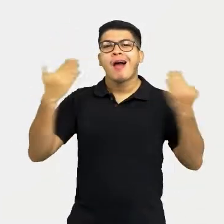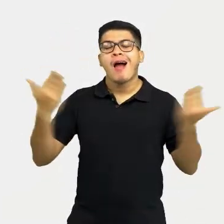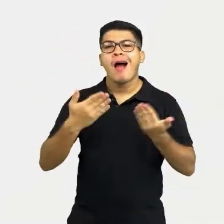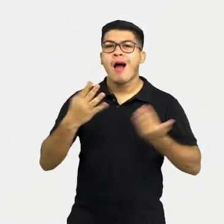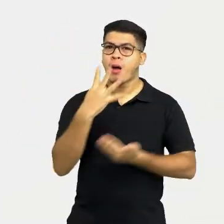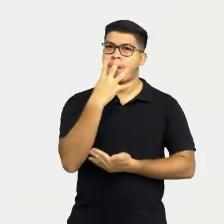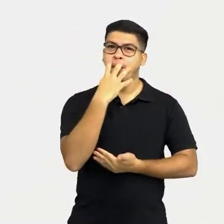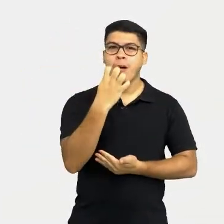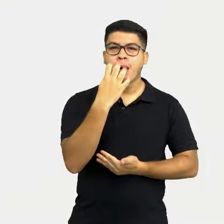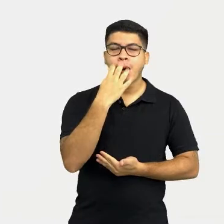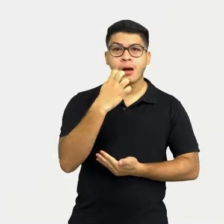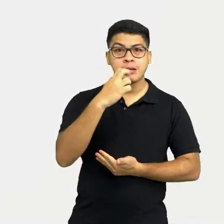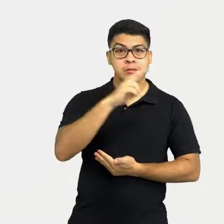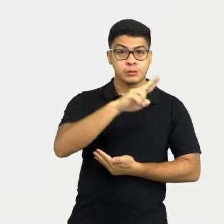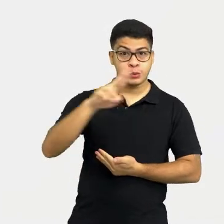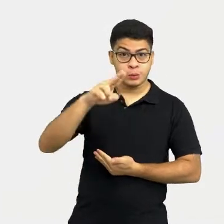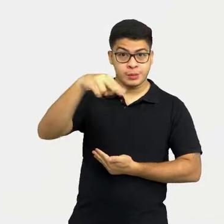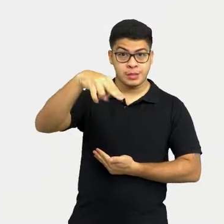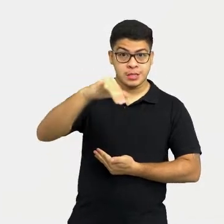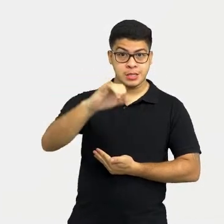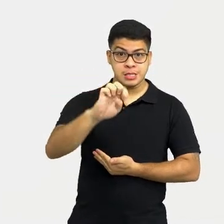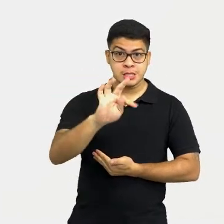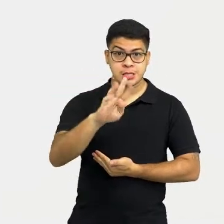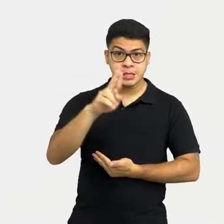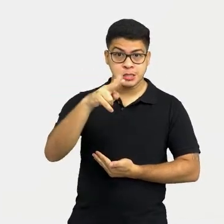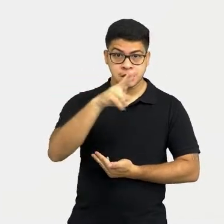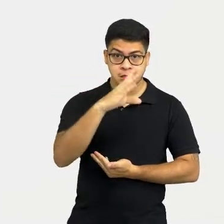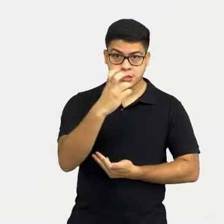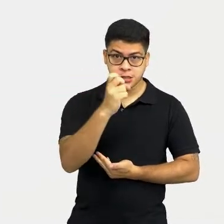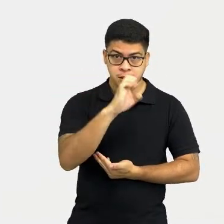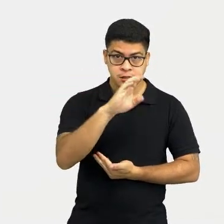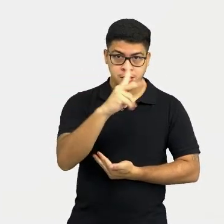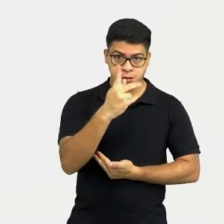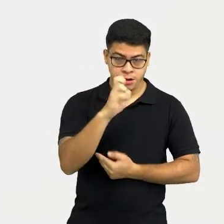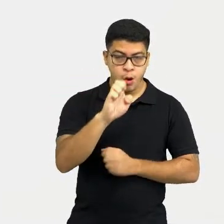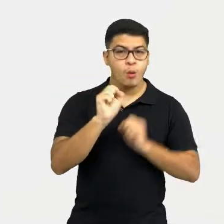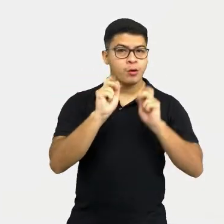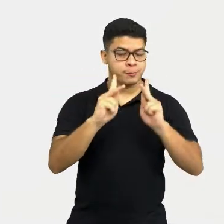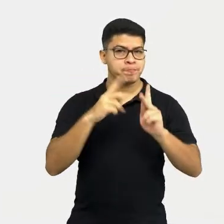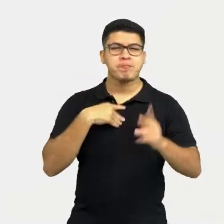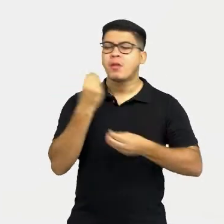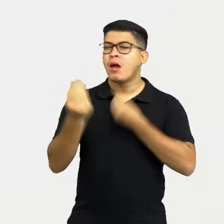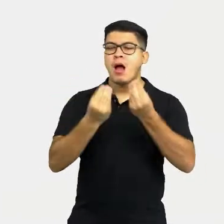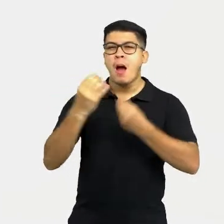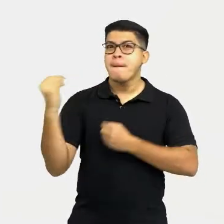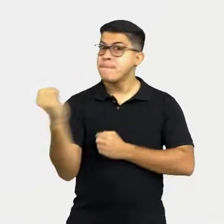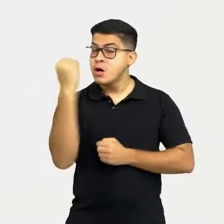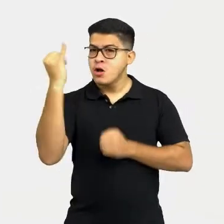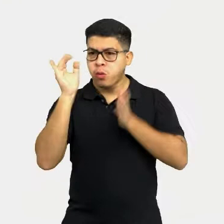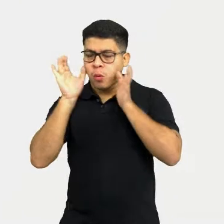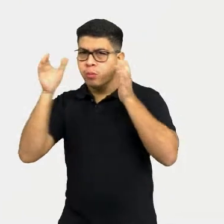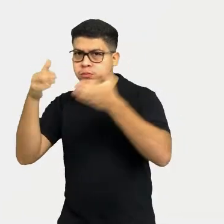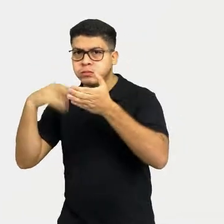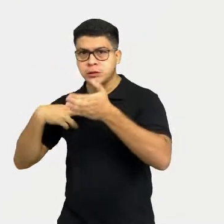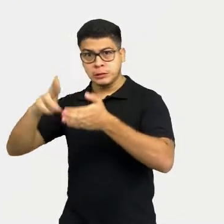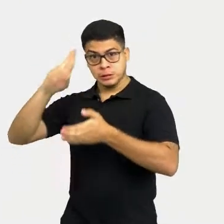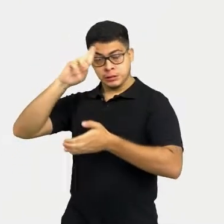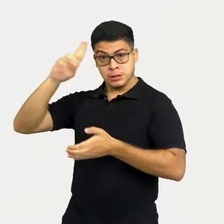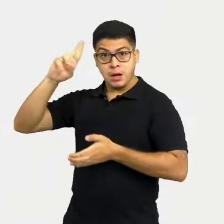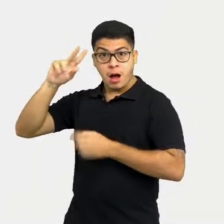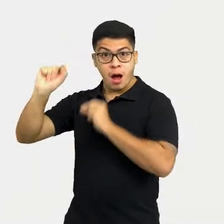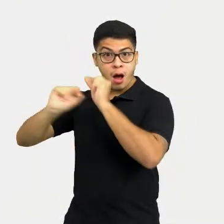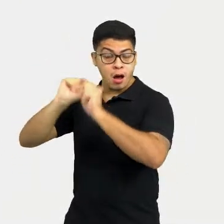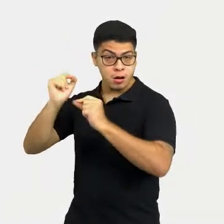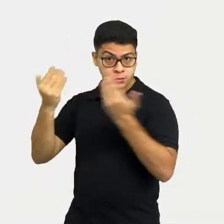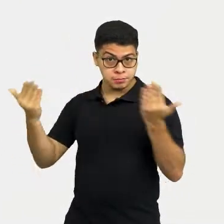dos que mais vai criticar toda essa importância que foi dada à razão, ao pensamento humano. Vamos ver